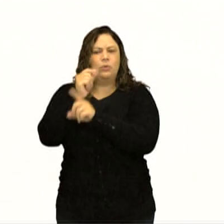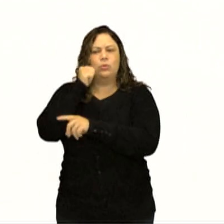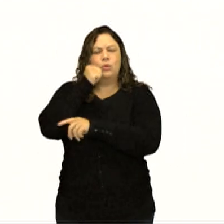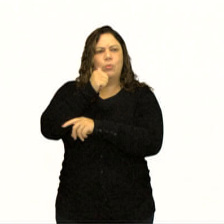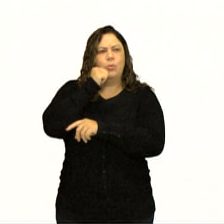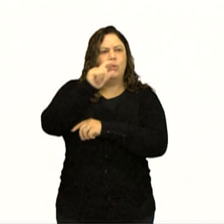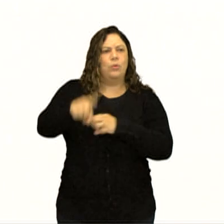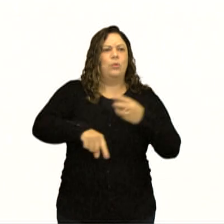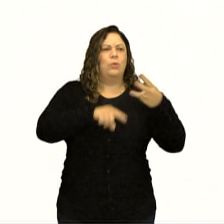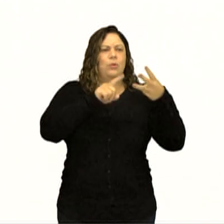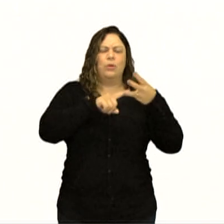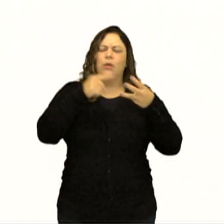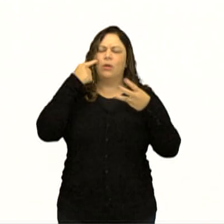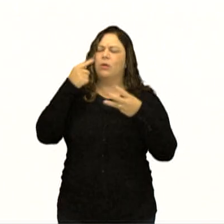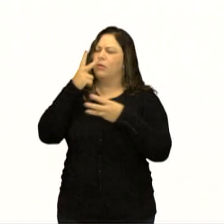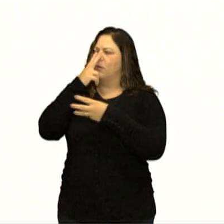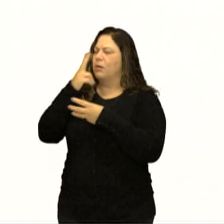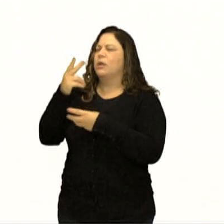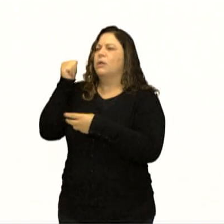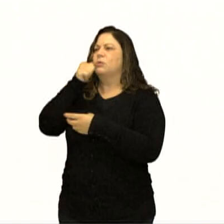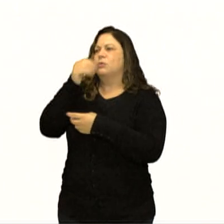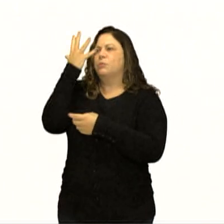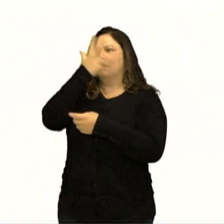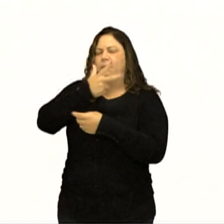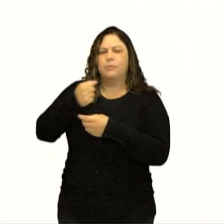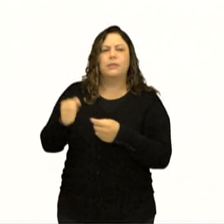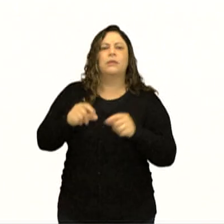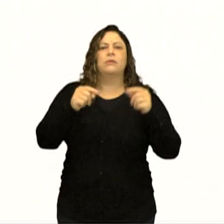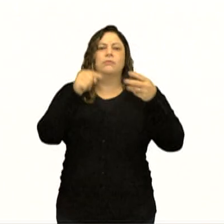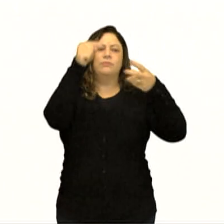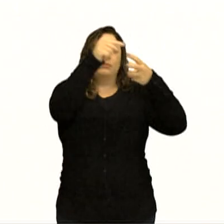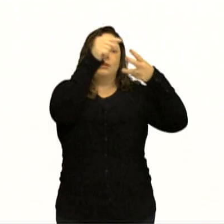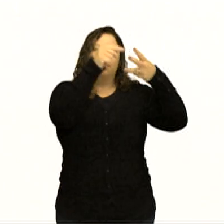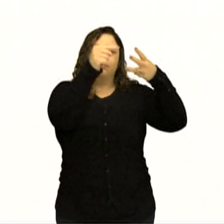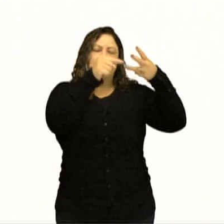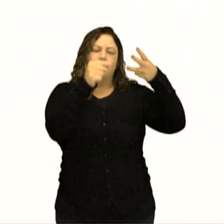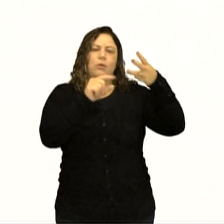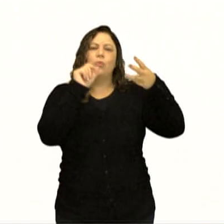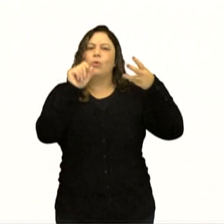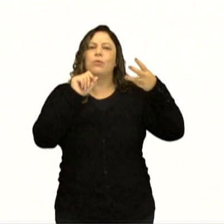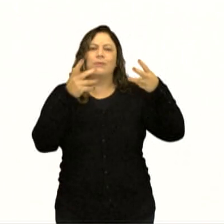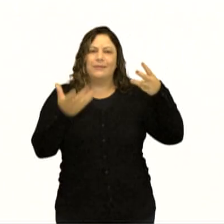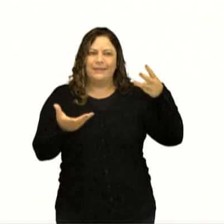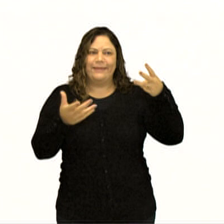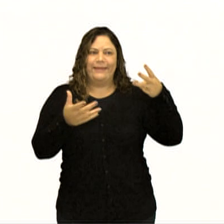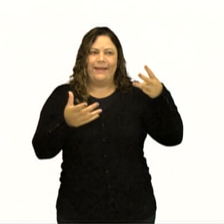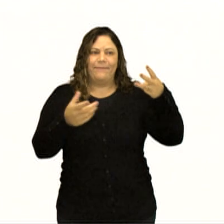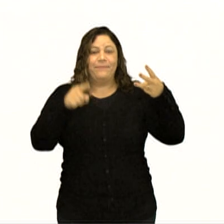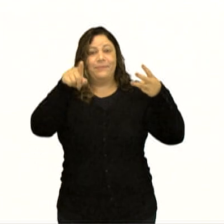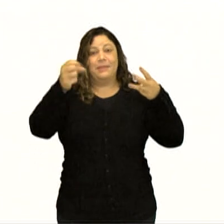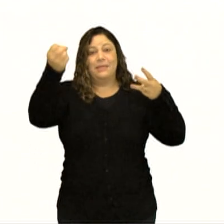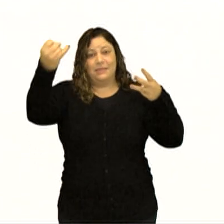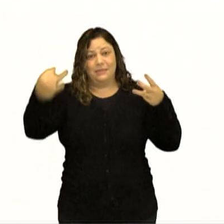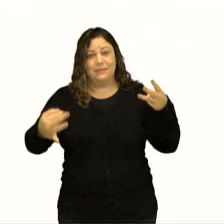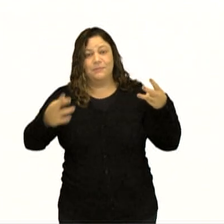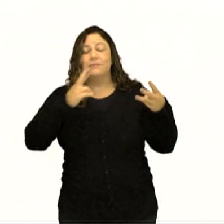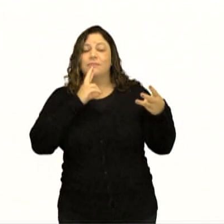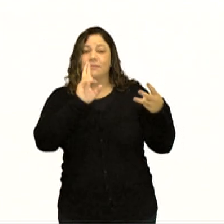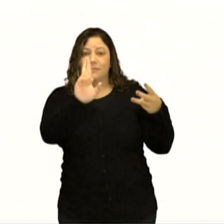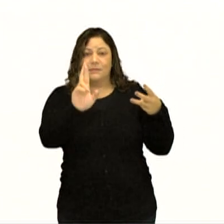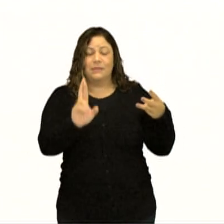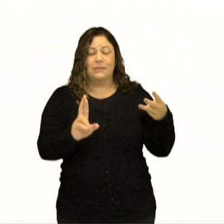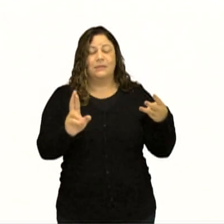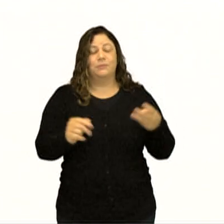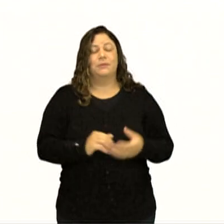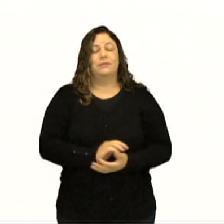a mulher bela. Qual desses predicados é verbo nominal? E você deve justificar a sua resposta.